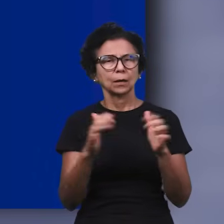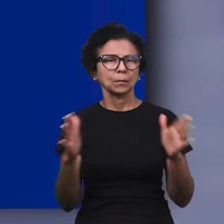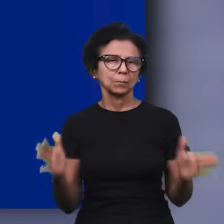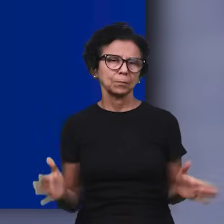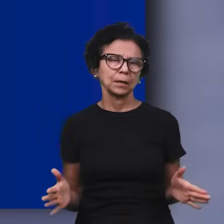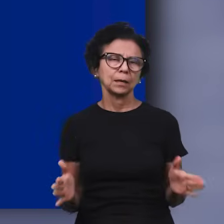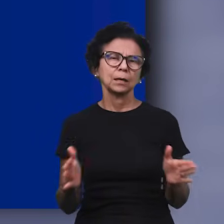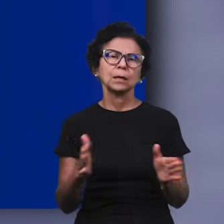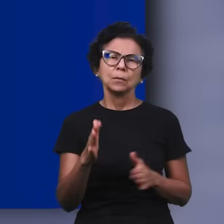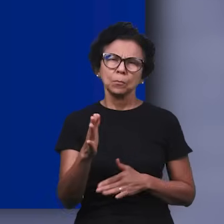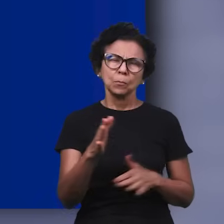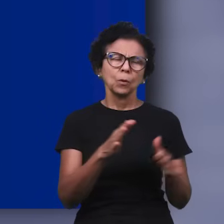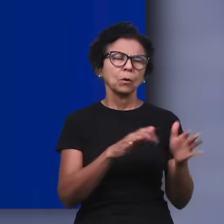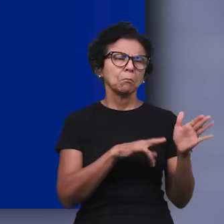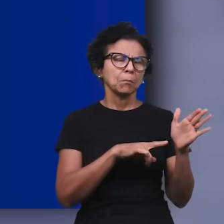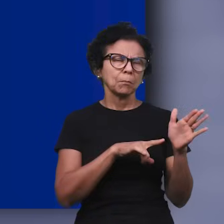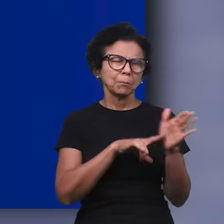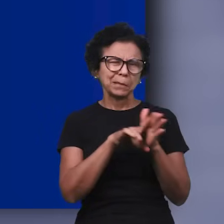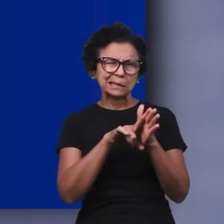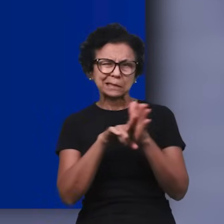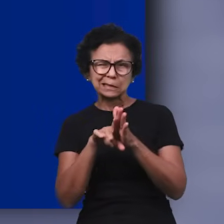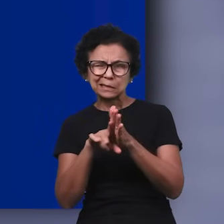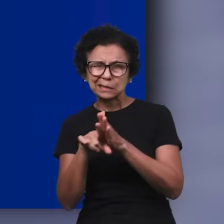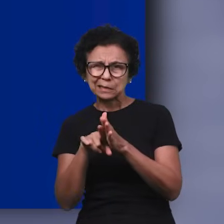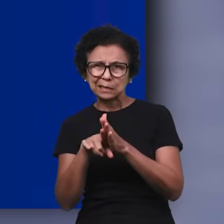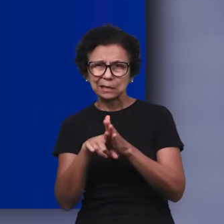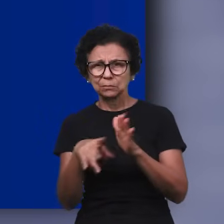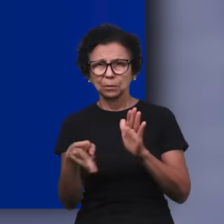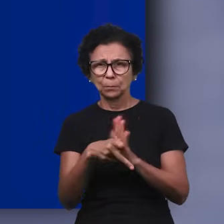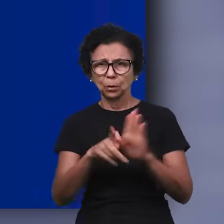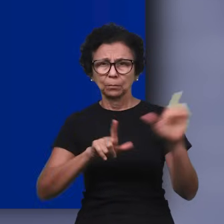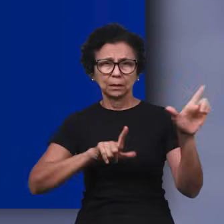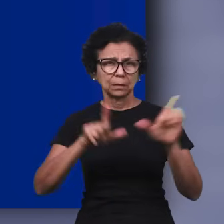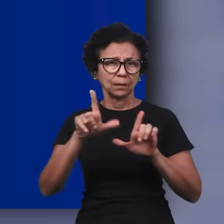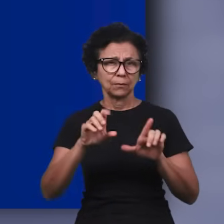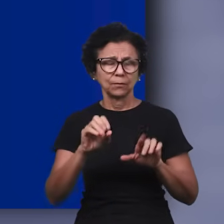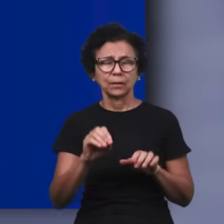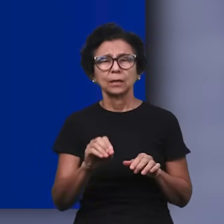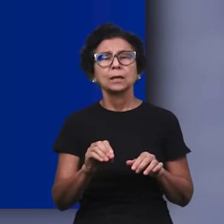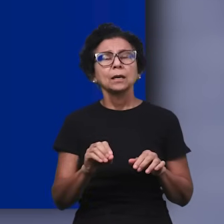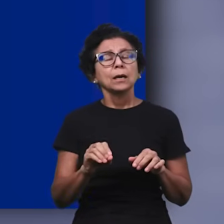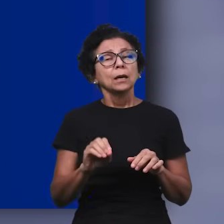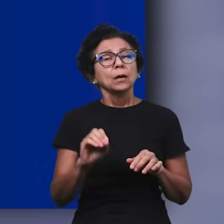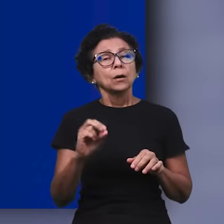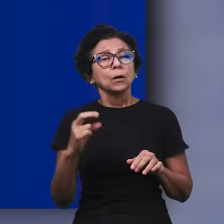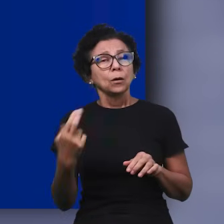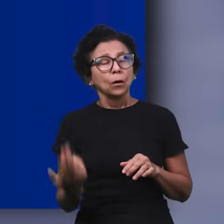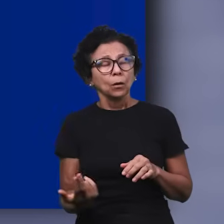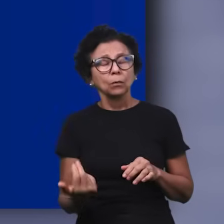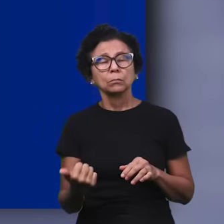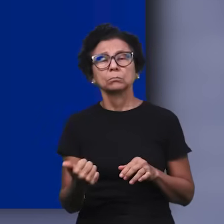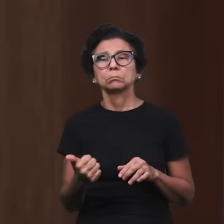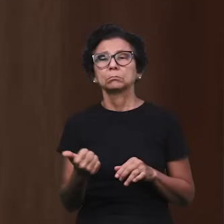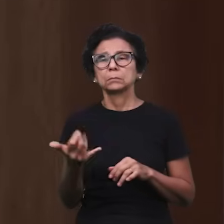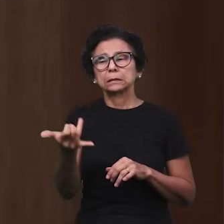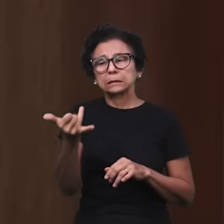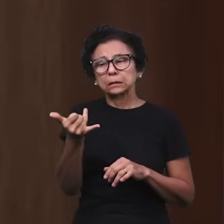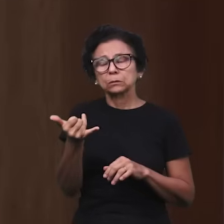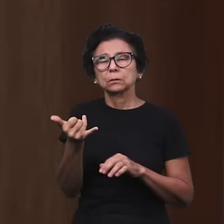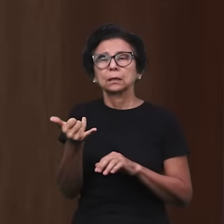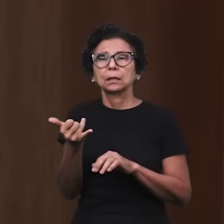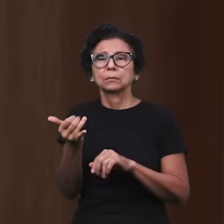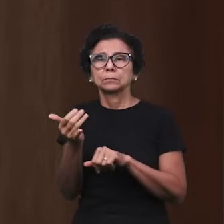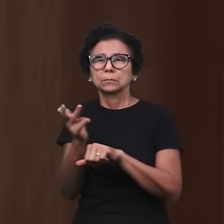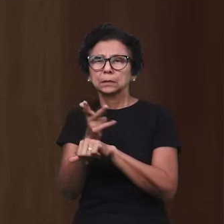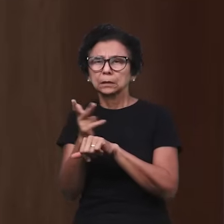aí na própria TV, aparece os canais aí na sua região, ou você pode pegar a câmera do seu celular e no QR Code